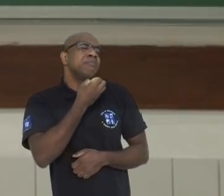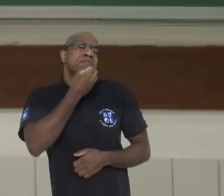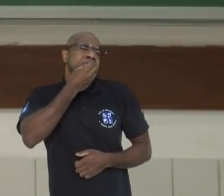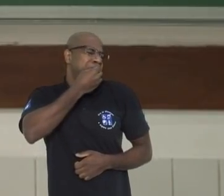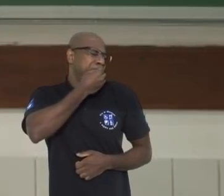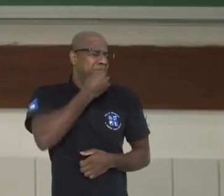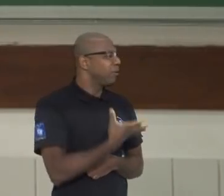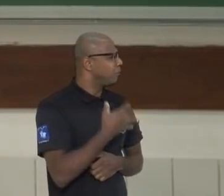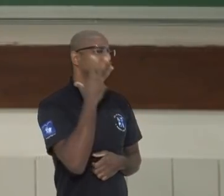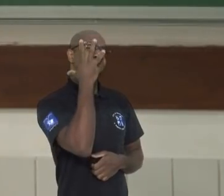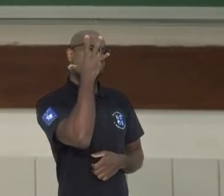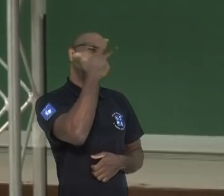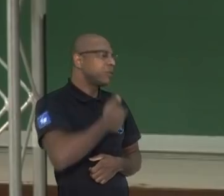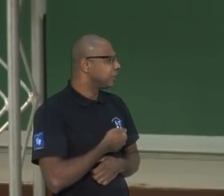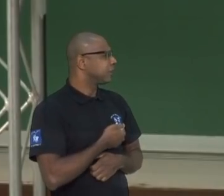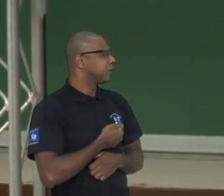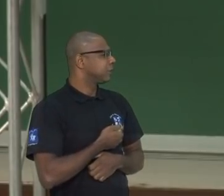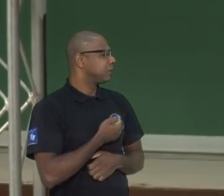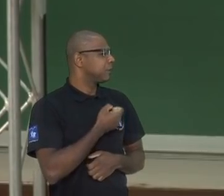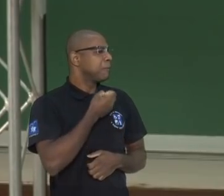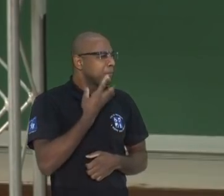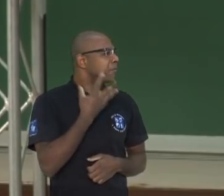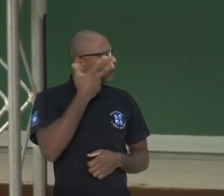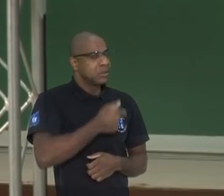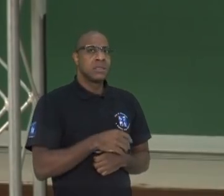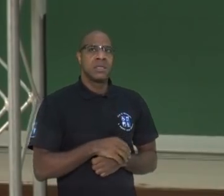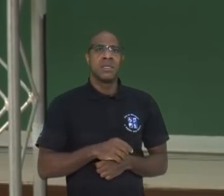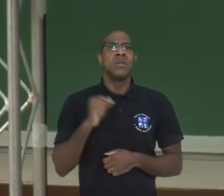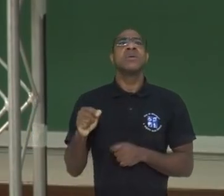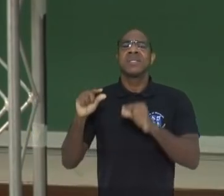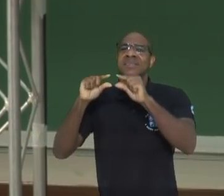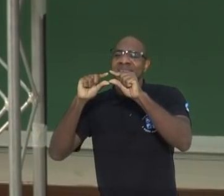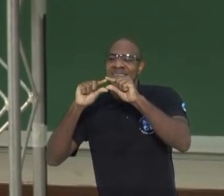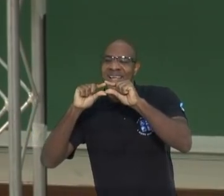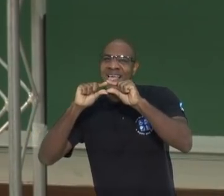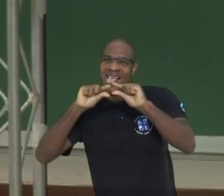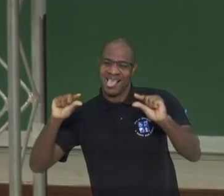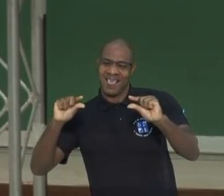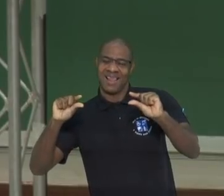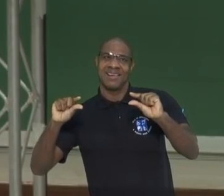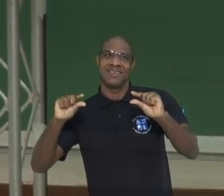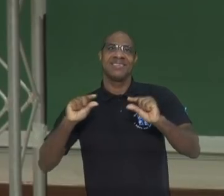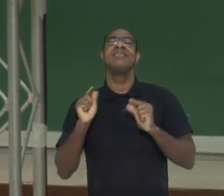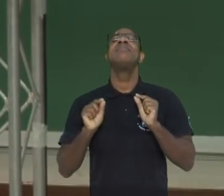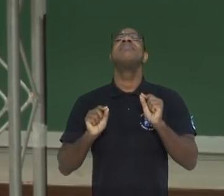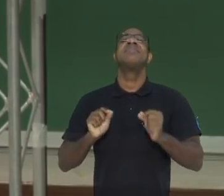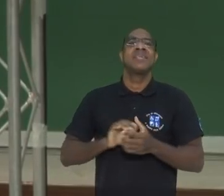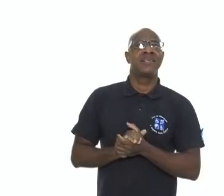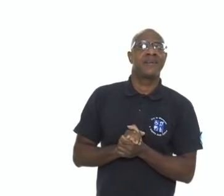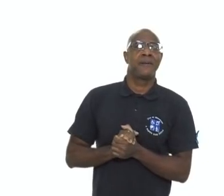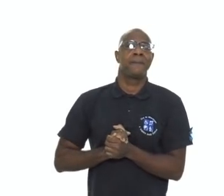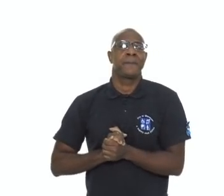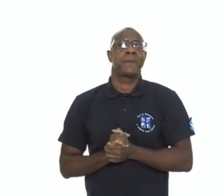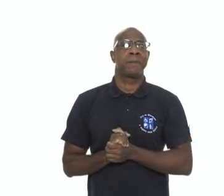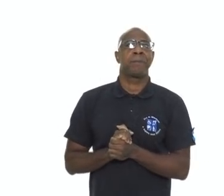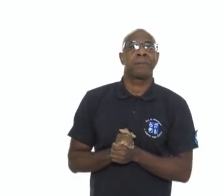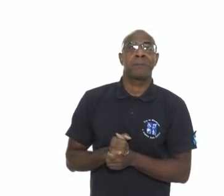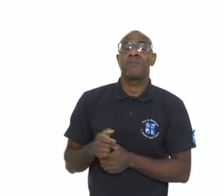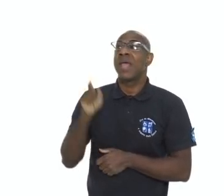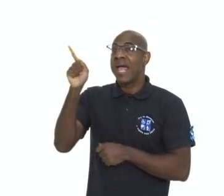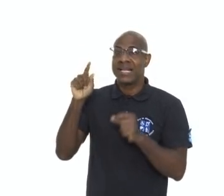revela sobre esse personagem, sobre o Pequeno Príncipe? Vamos lá? Então,